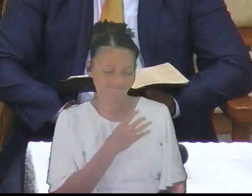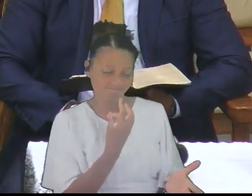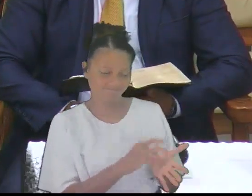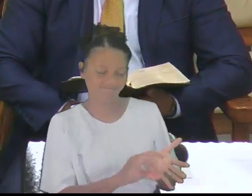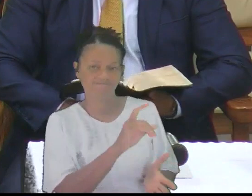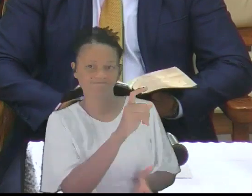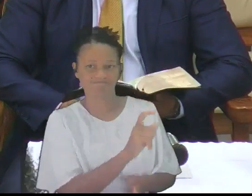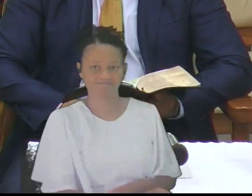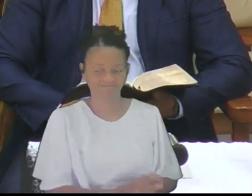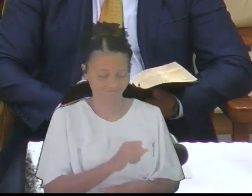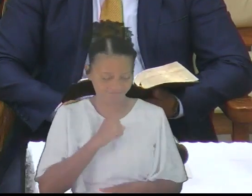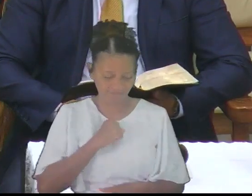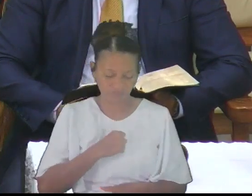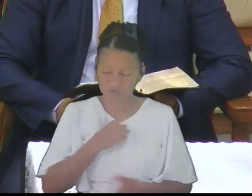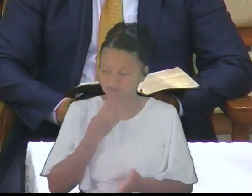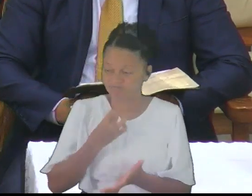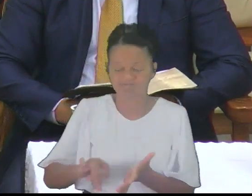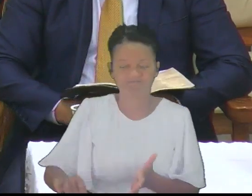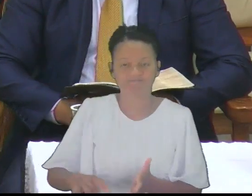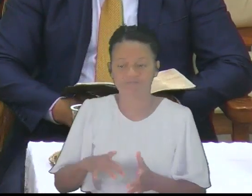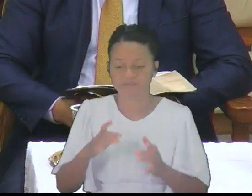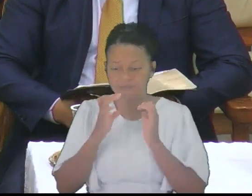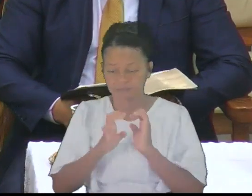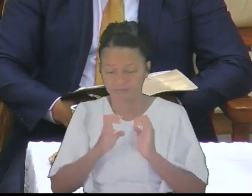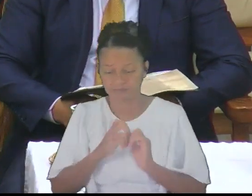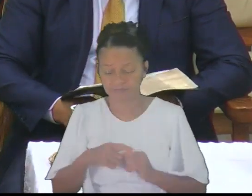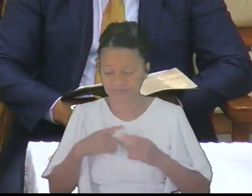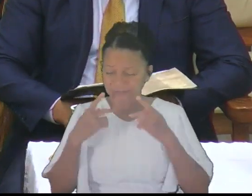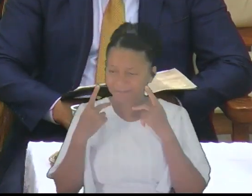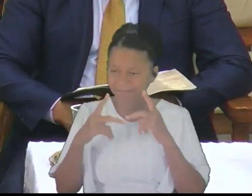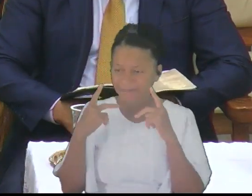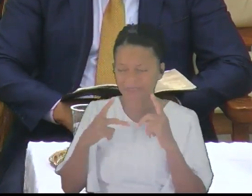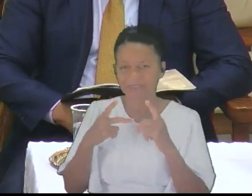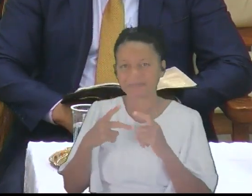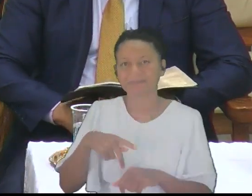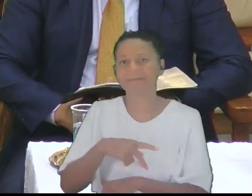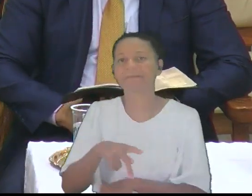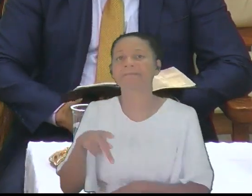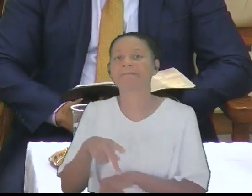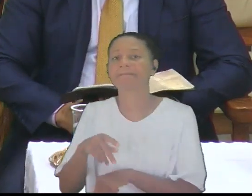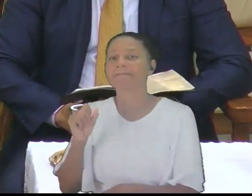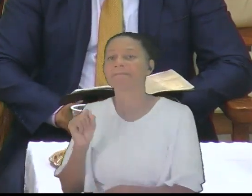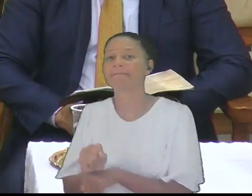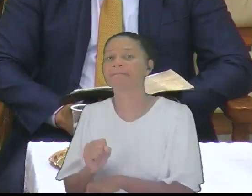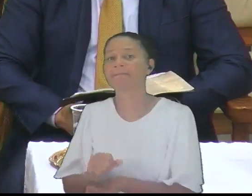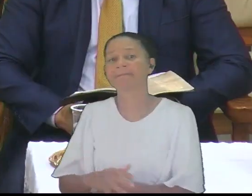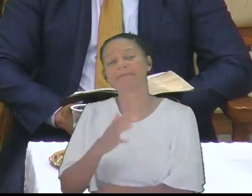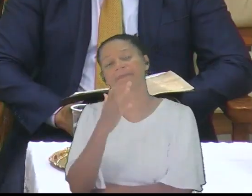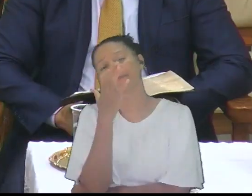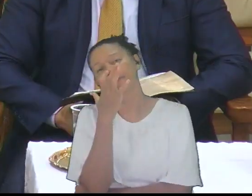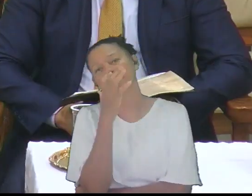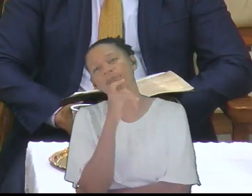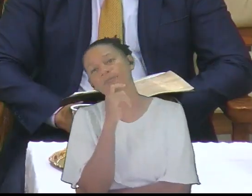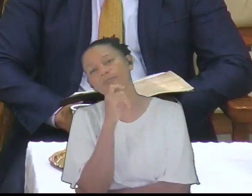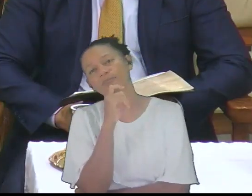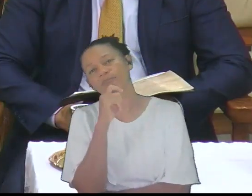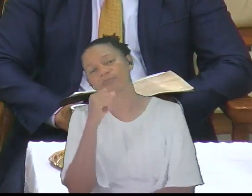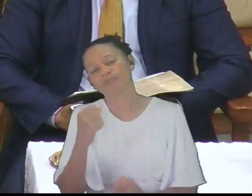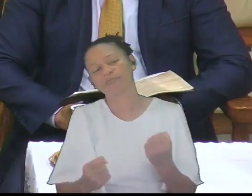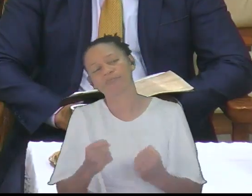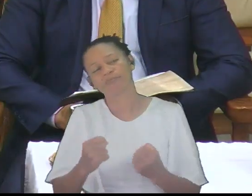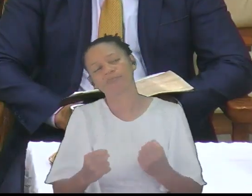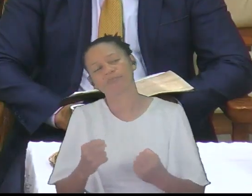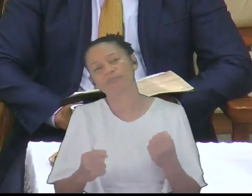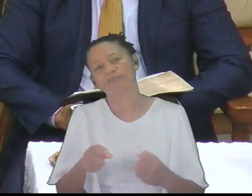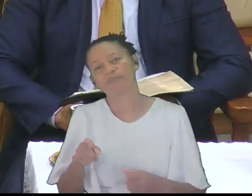sacerdote inimigo do evangelho. E a gente pregava na praça e ele parava para assistir o culto, ele ficava no carro dele de longe, ele